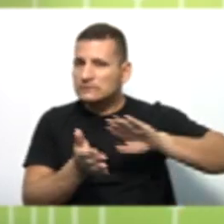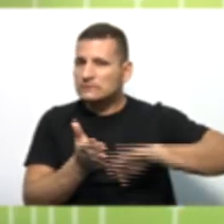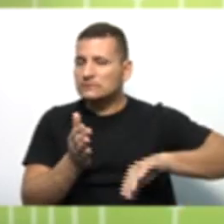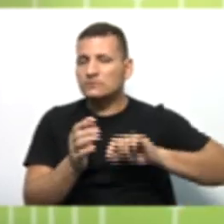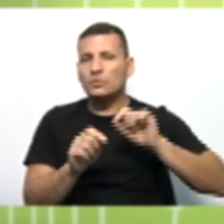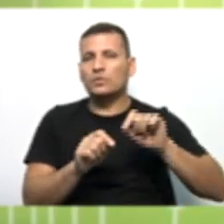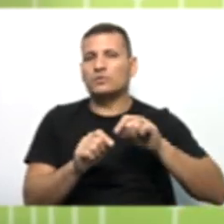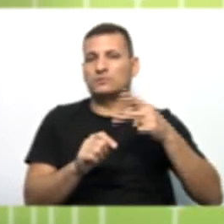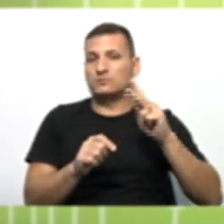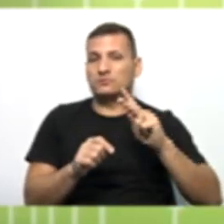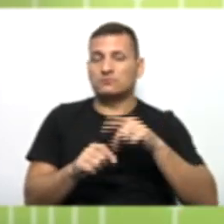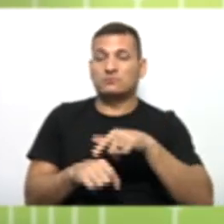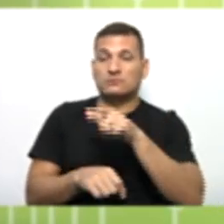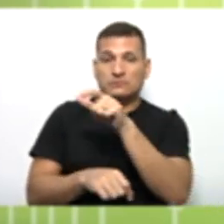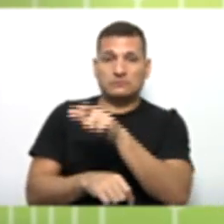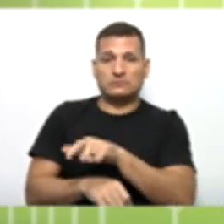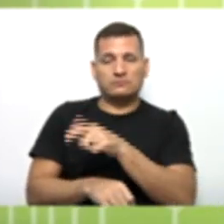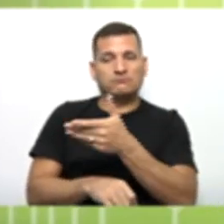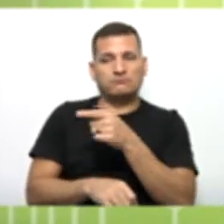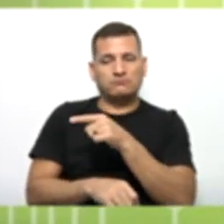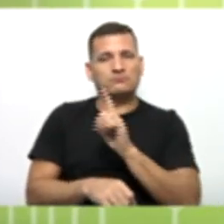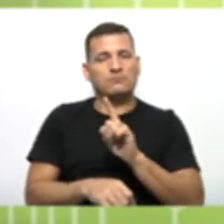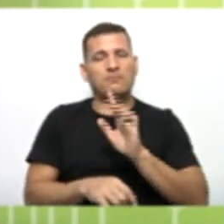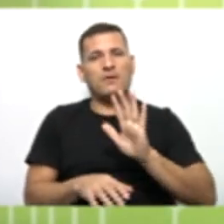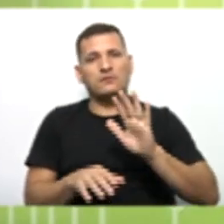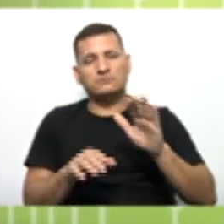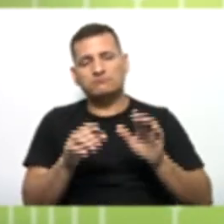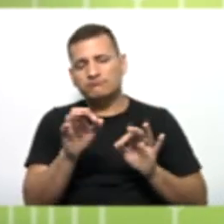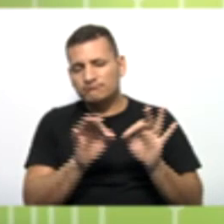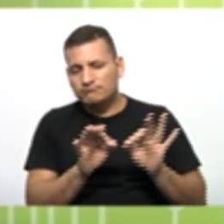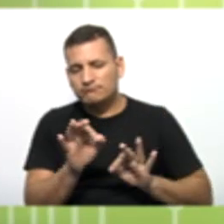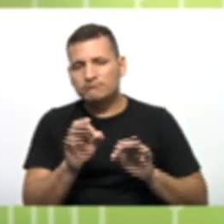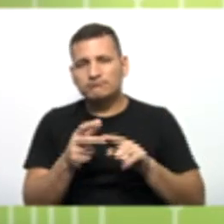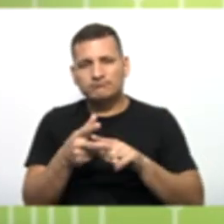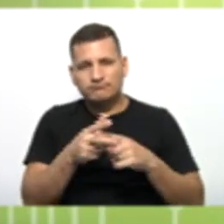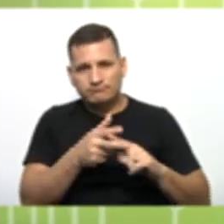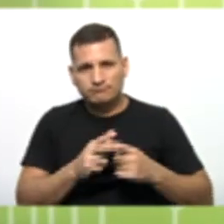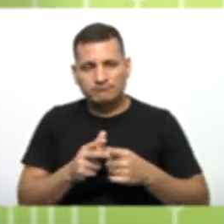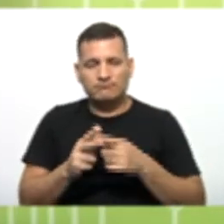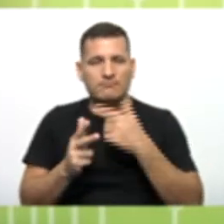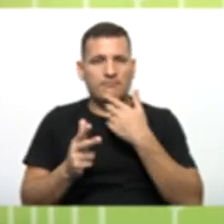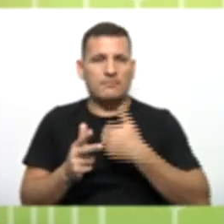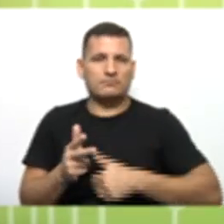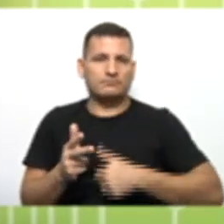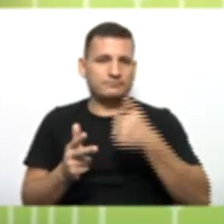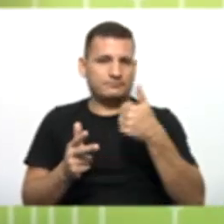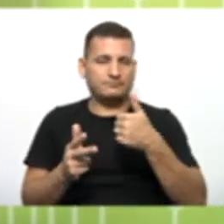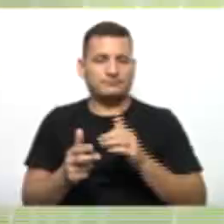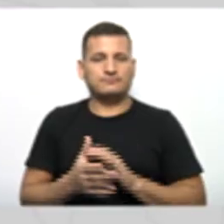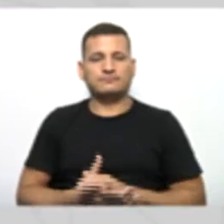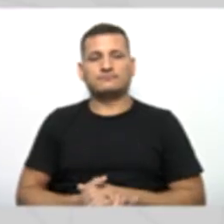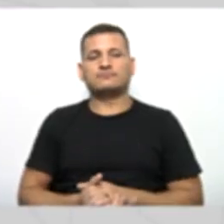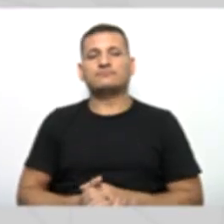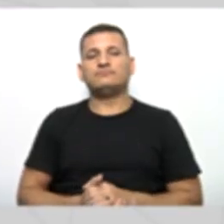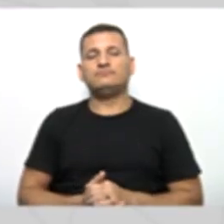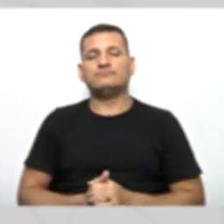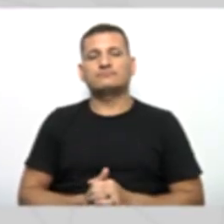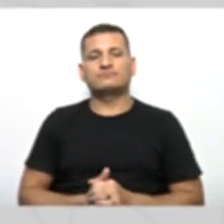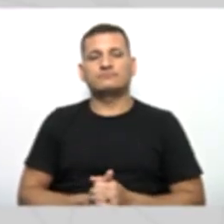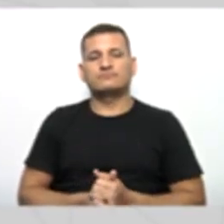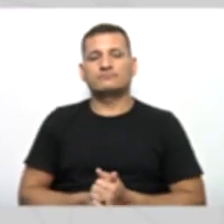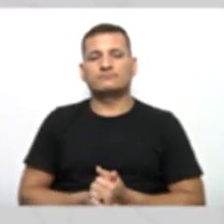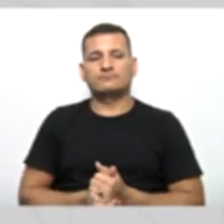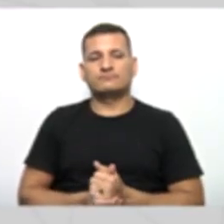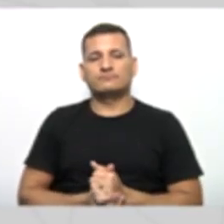seu cliente quer, mas sim aperfeiçoando, melhorando, ok? Vamos lá, vamos voltar para os diagramas aqui, ó. Vem